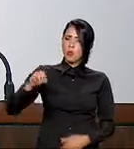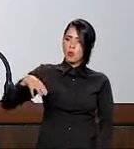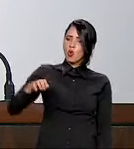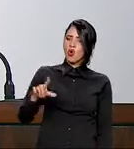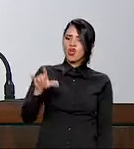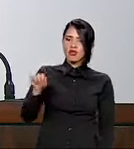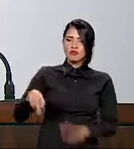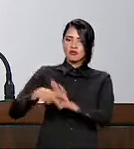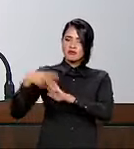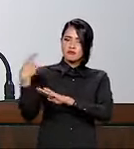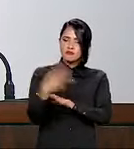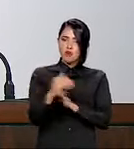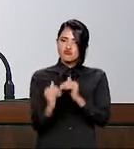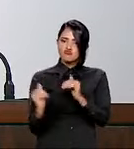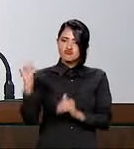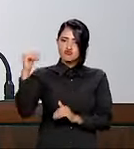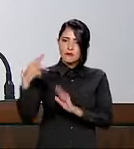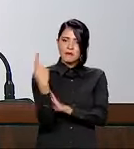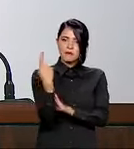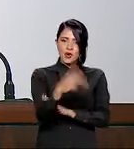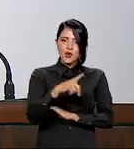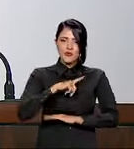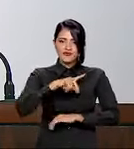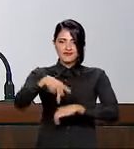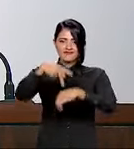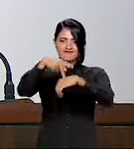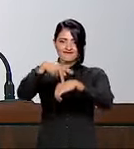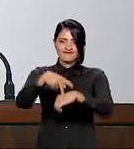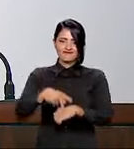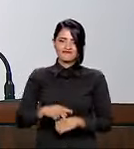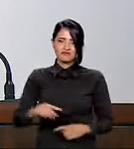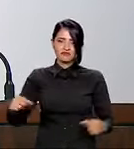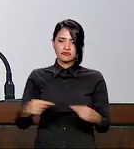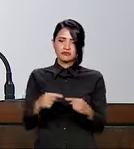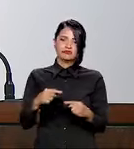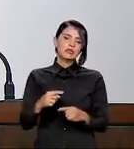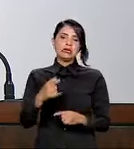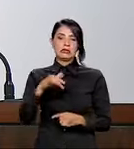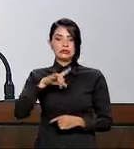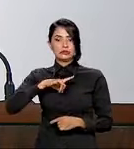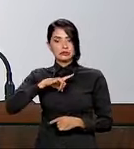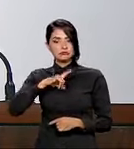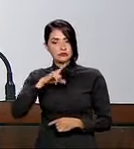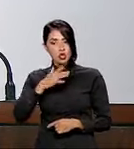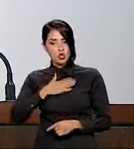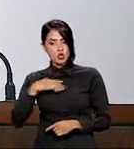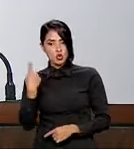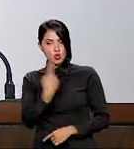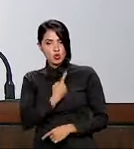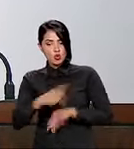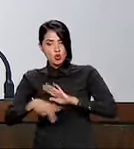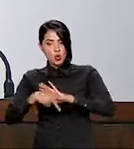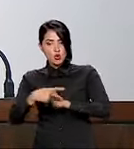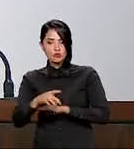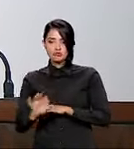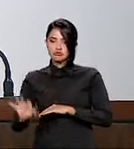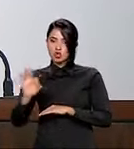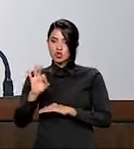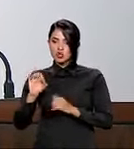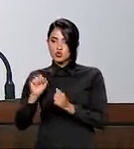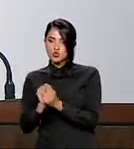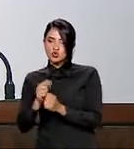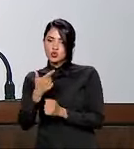faz parte da soberania de um país. Se a gente tiver a nossa moeda junto com outros países para a